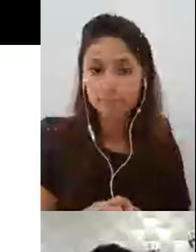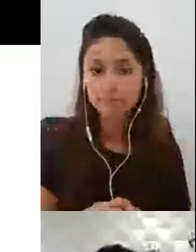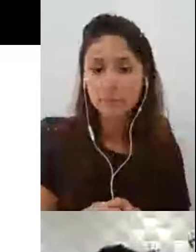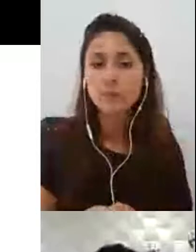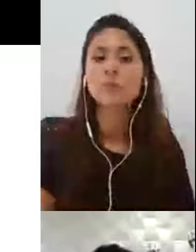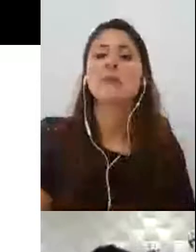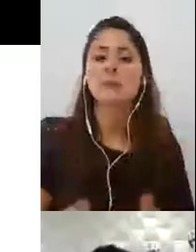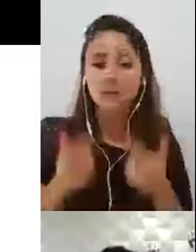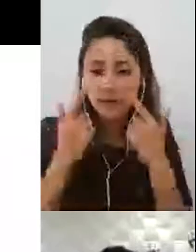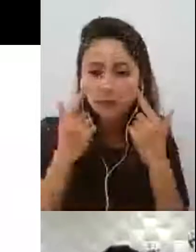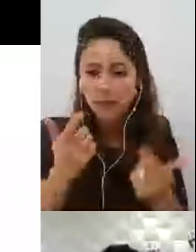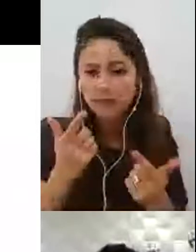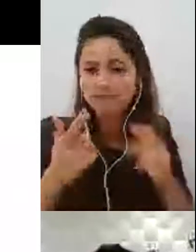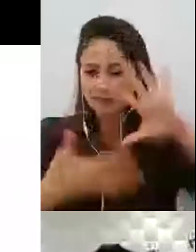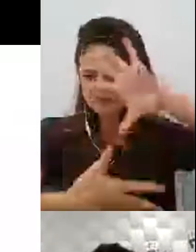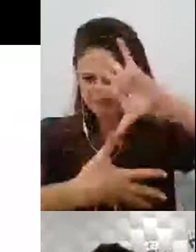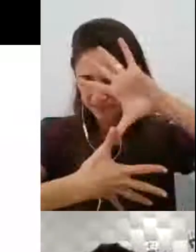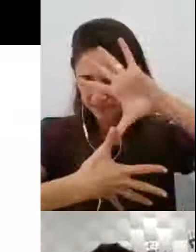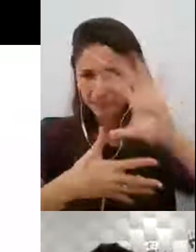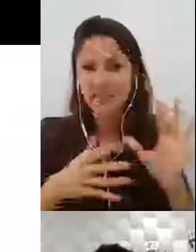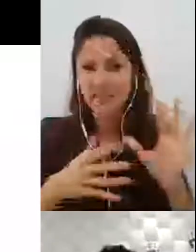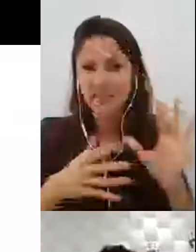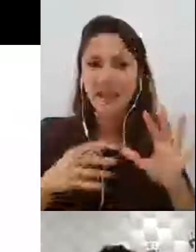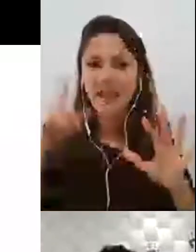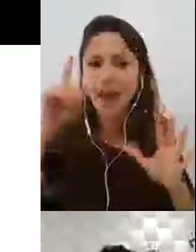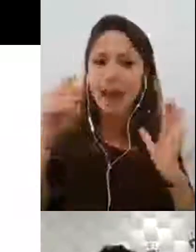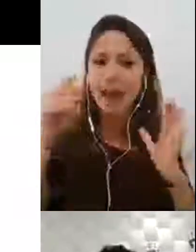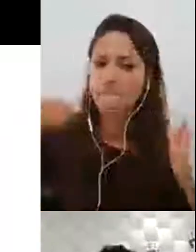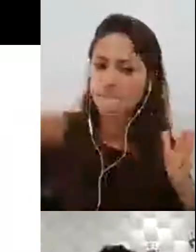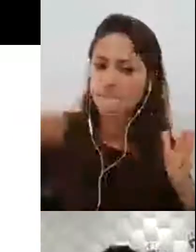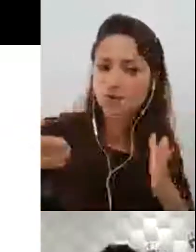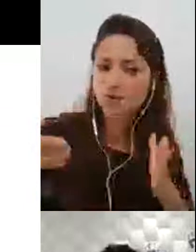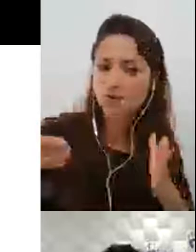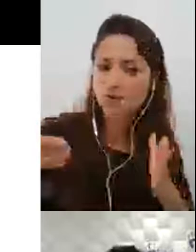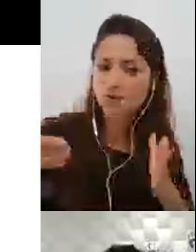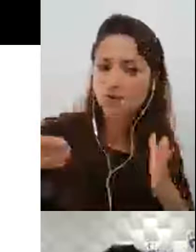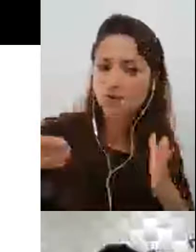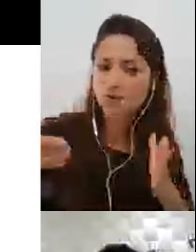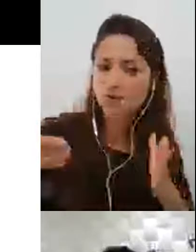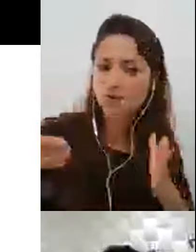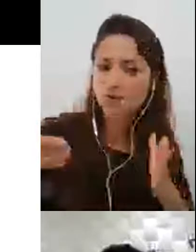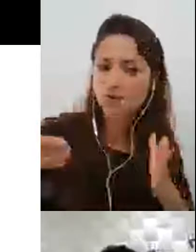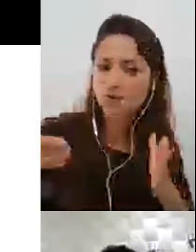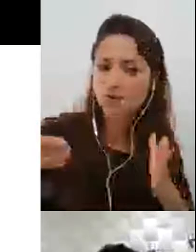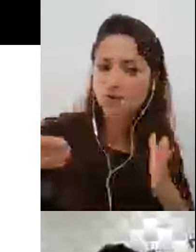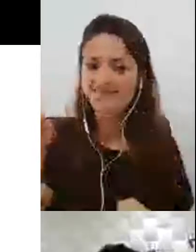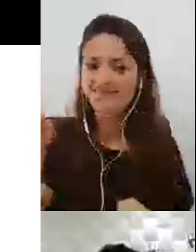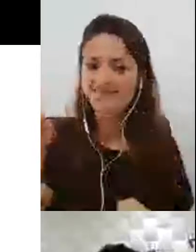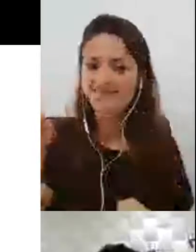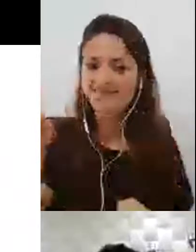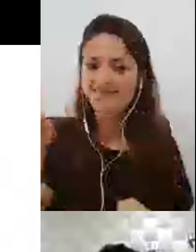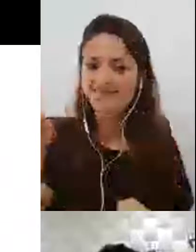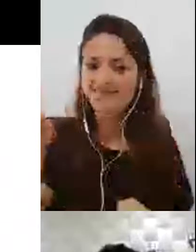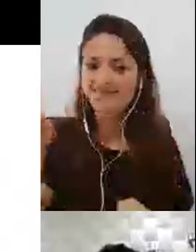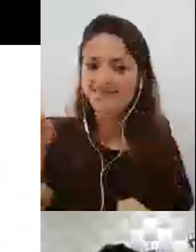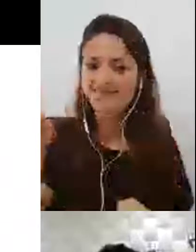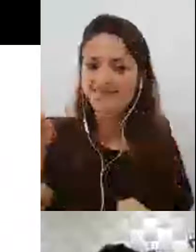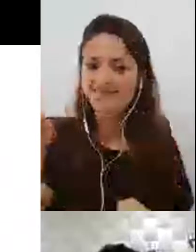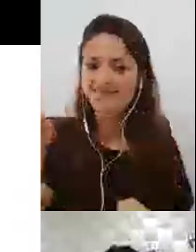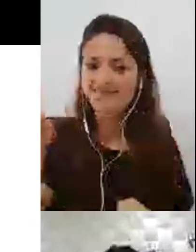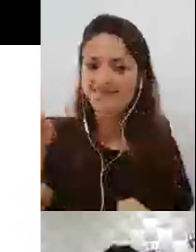olhar aqui, todo esse processo de indústria 4.0, empresas conectadas, empresas gerando todo esse processo, a grande